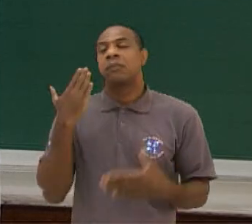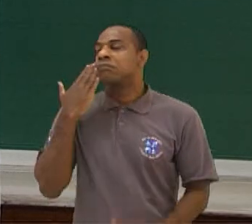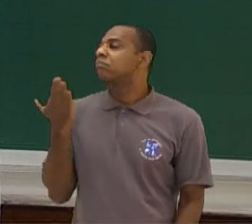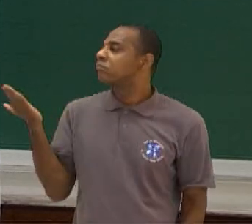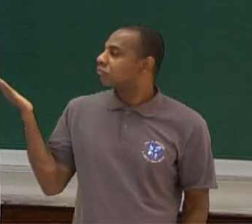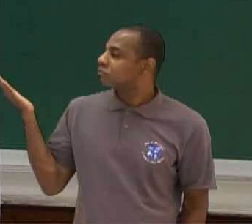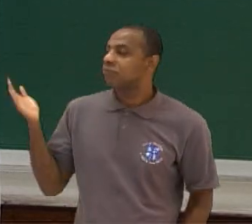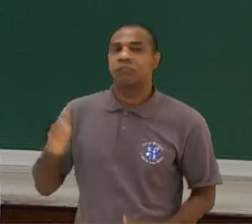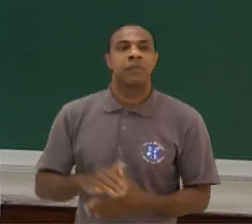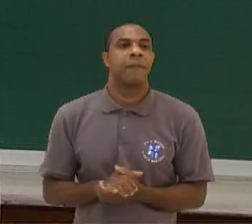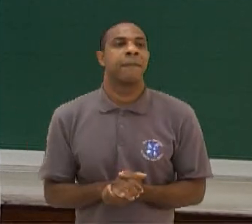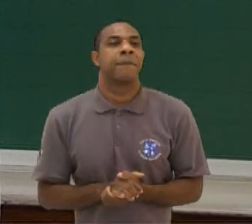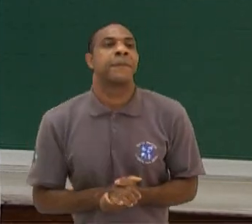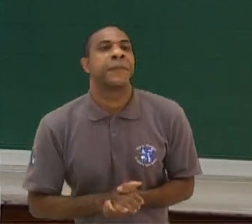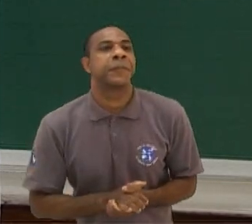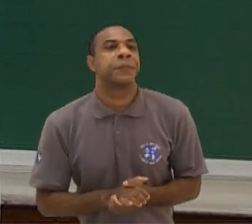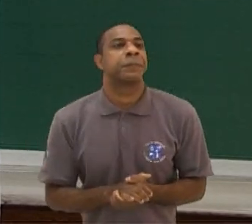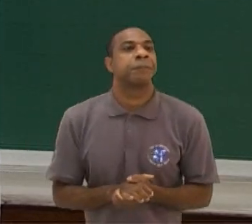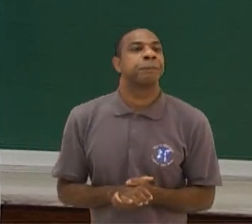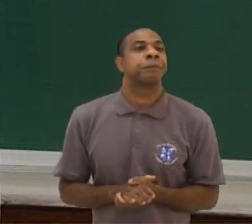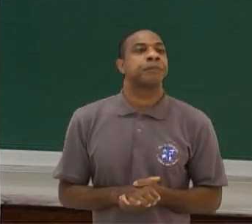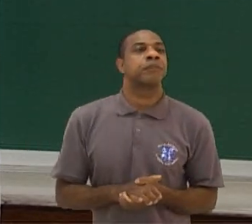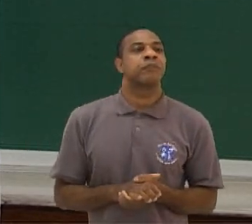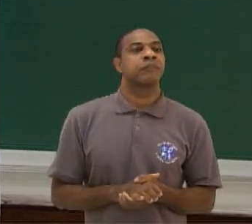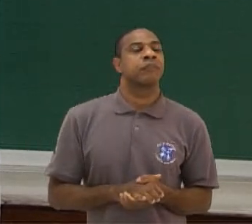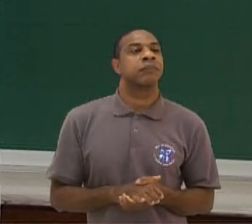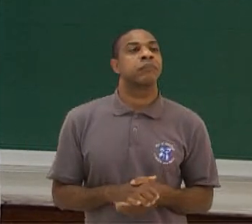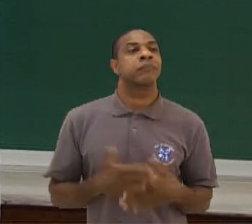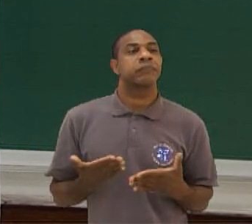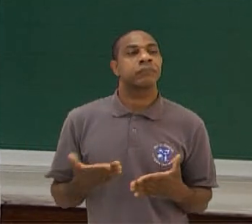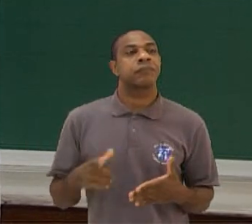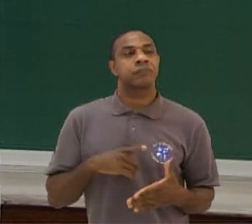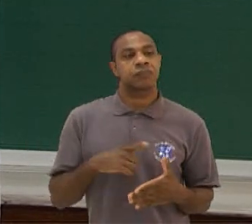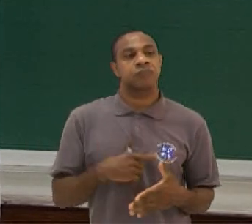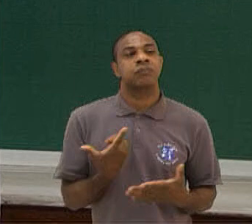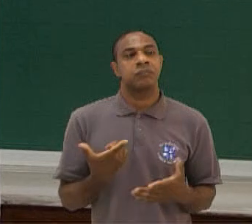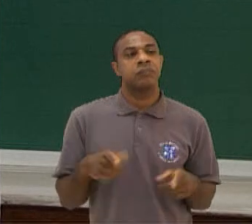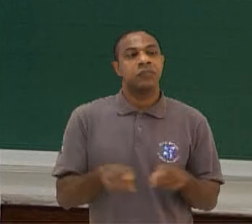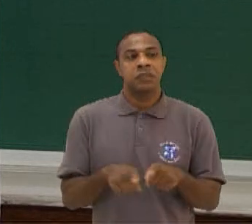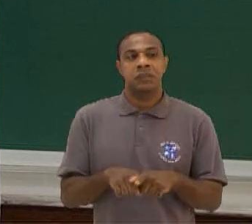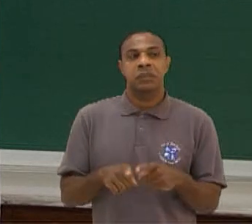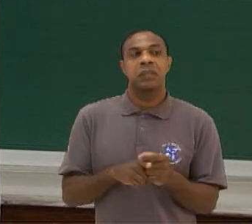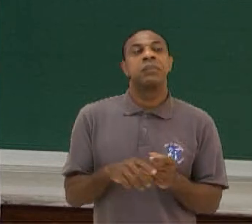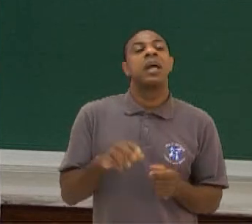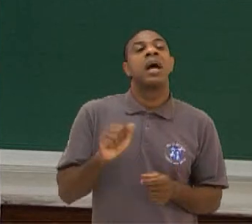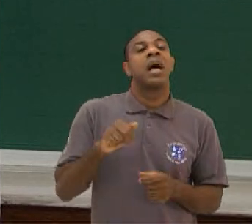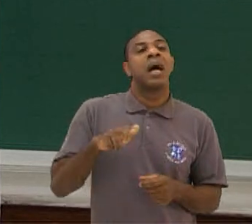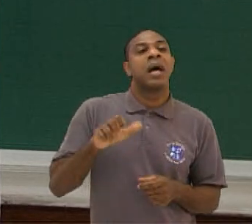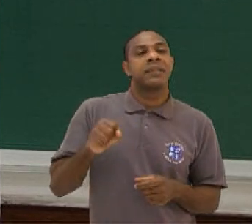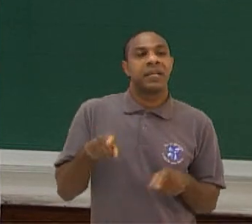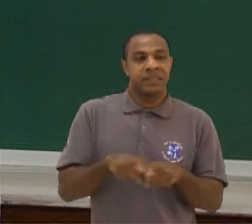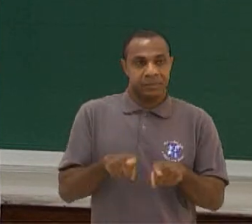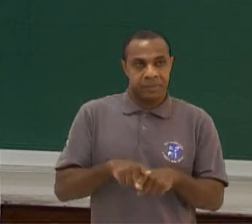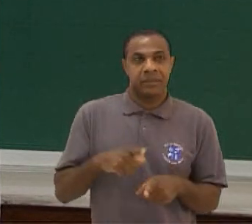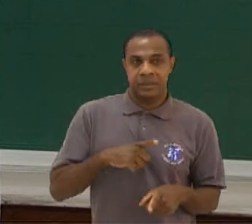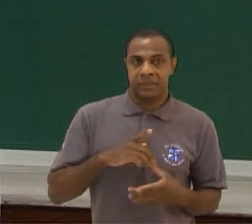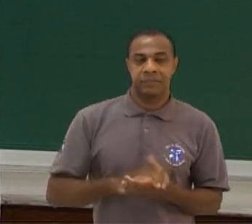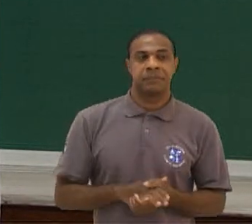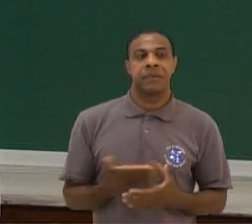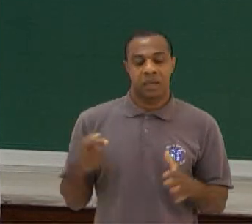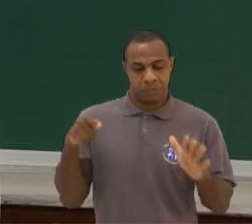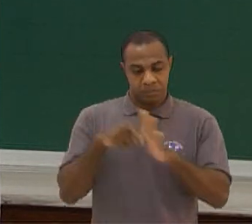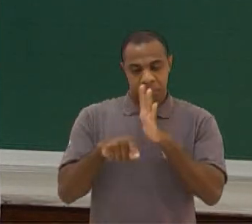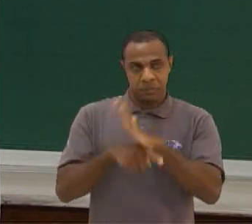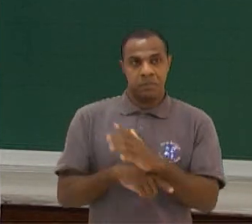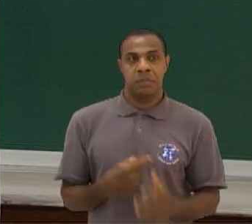tenho o inferior com o intestino delgado e intestino grosso. Temos glândulas anexas também, que a gente vai abordar na sequência. Então, eu trouxe aqui o